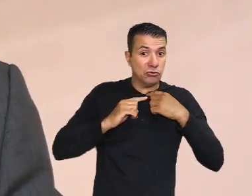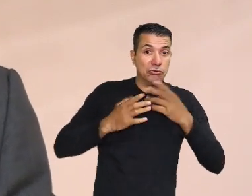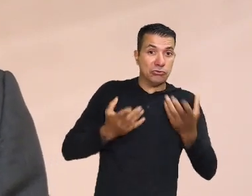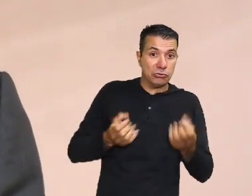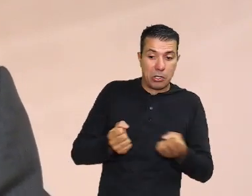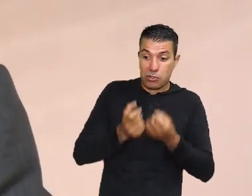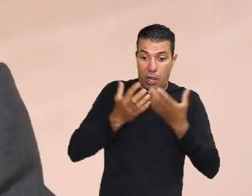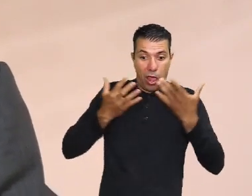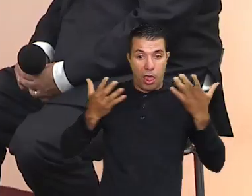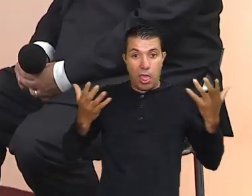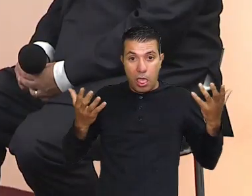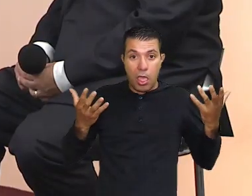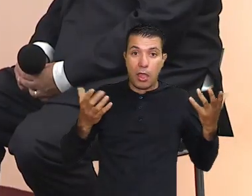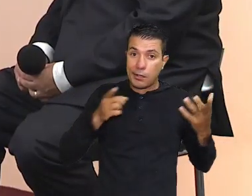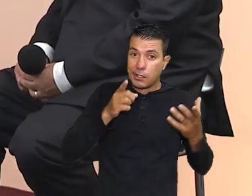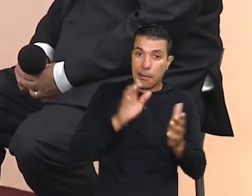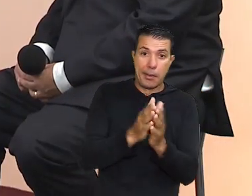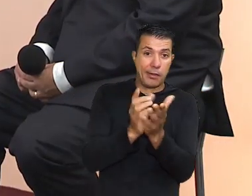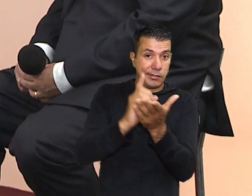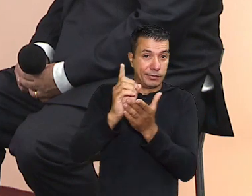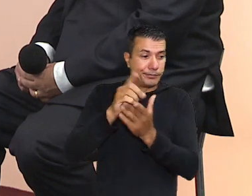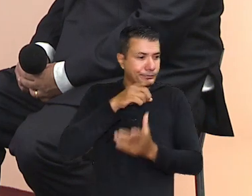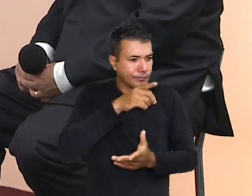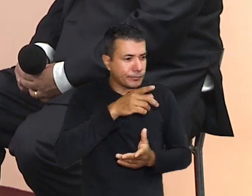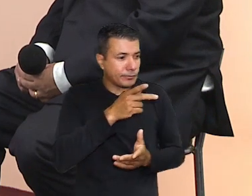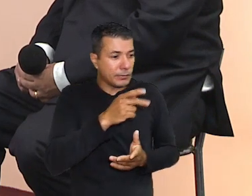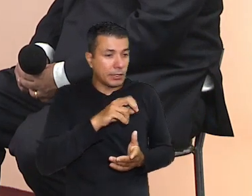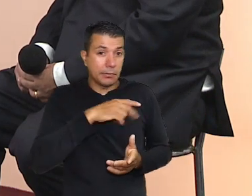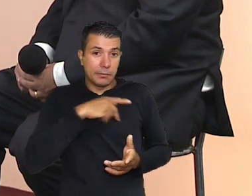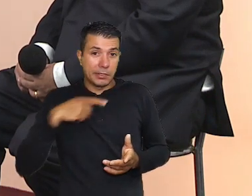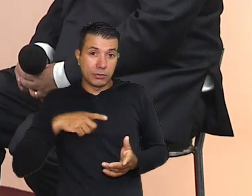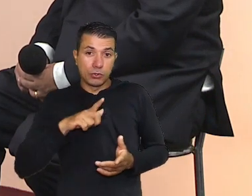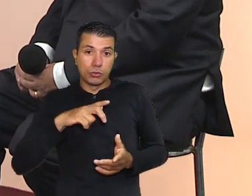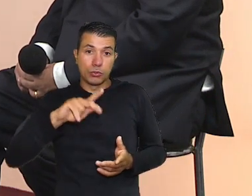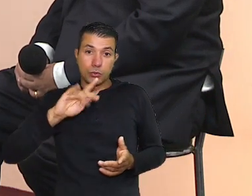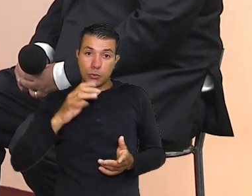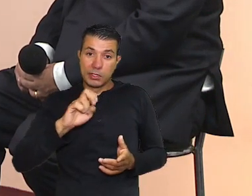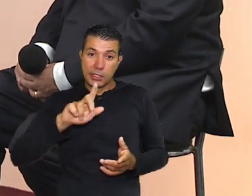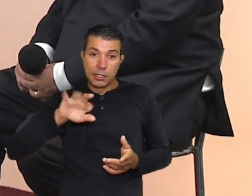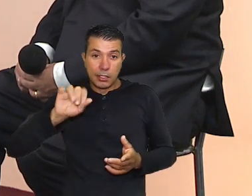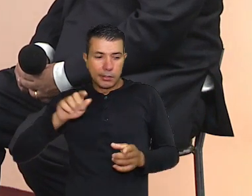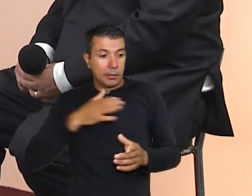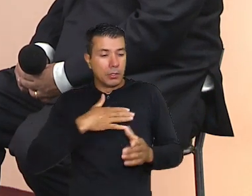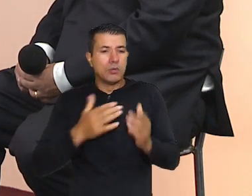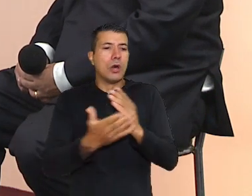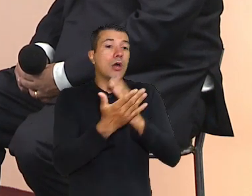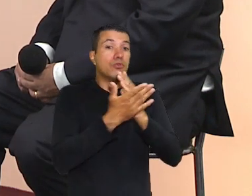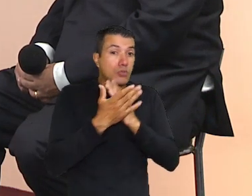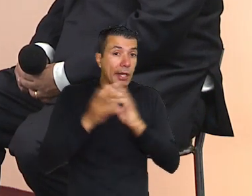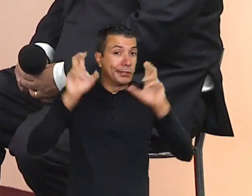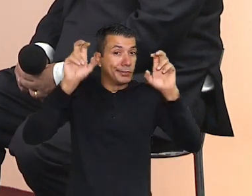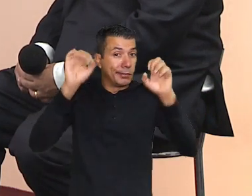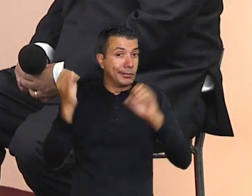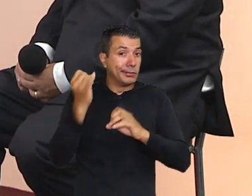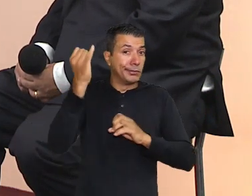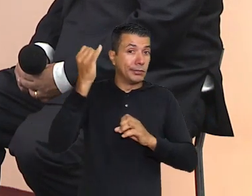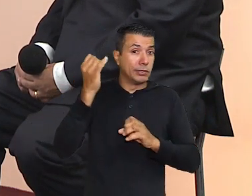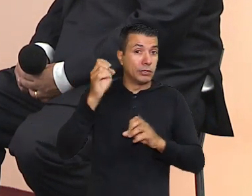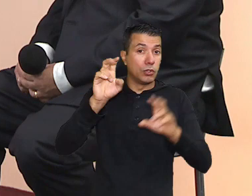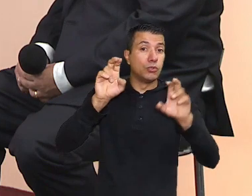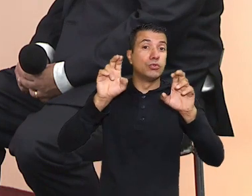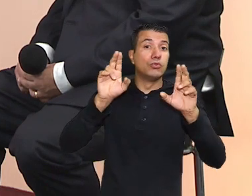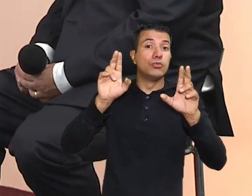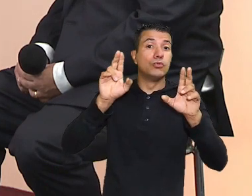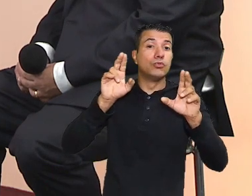respeito à palavra de Deus. E por isso que eu chamei aqui hoje o pastor William, pastor Francisco, para nos ajudar a estudar esse tema. E o tema de número